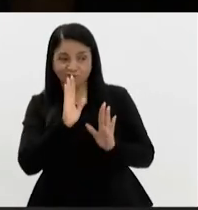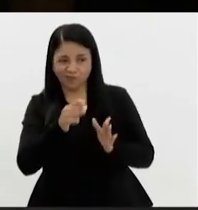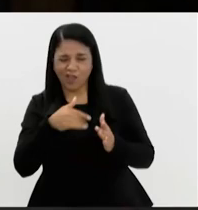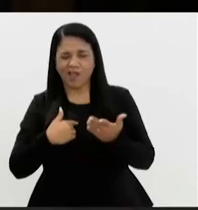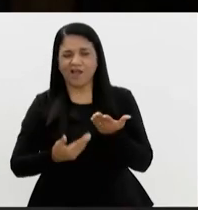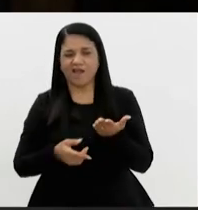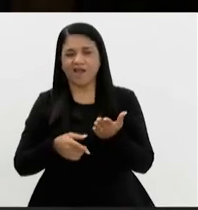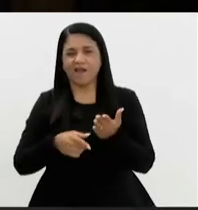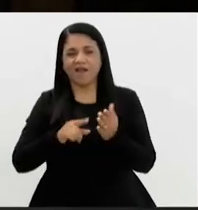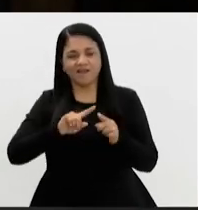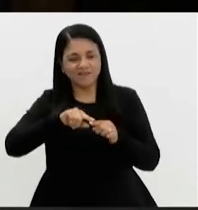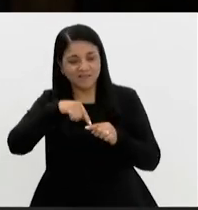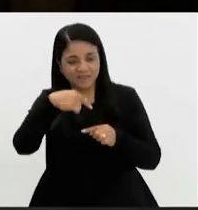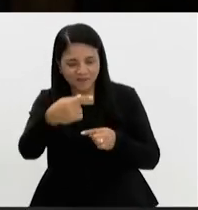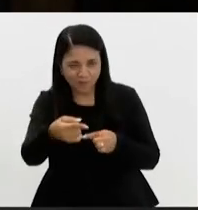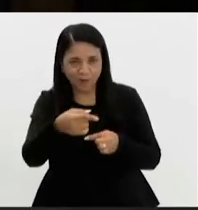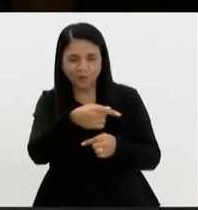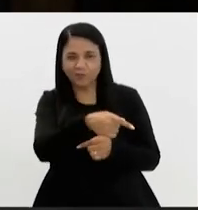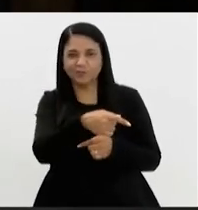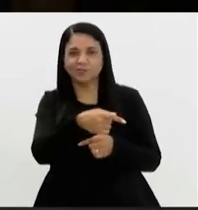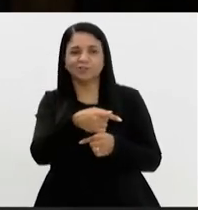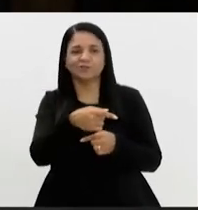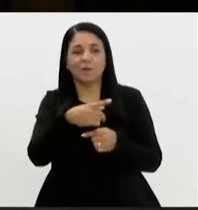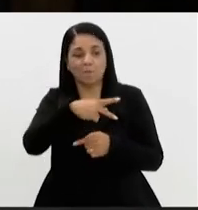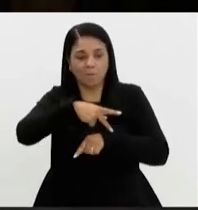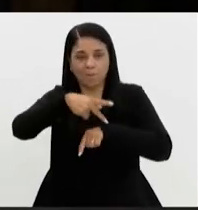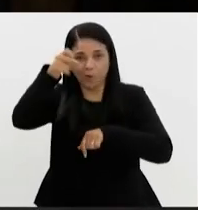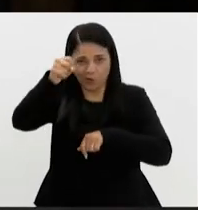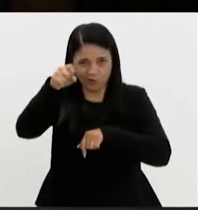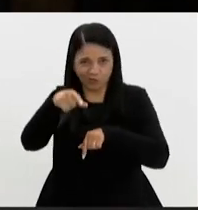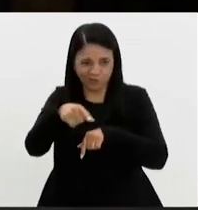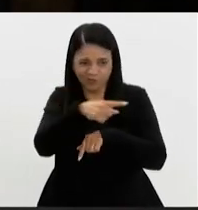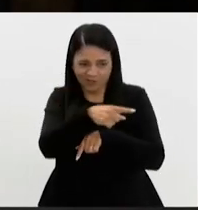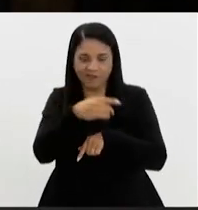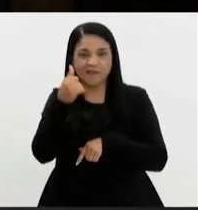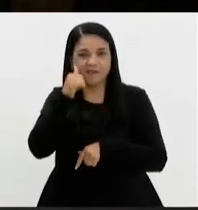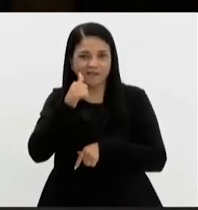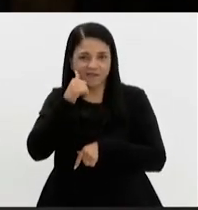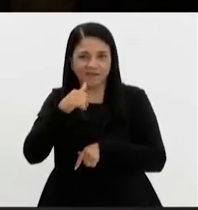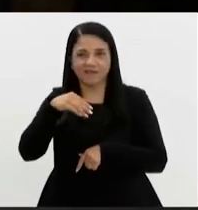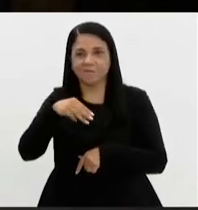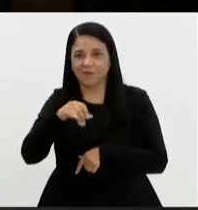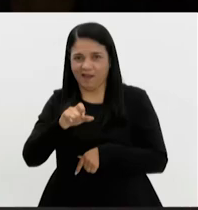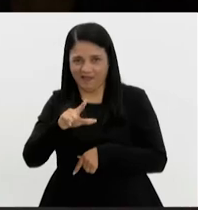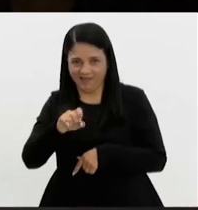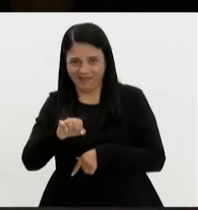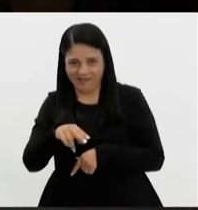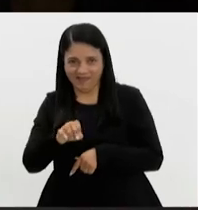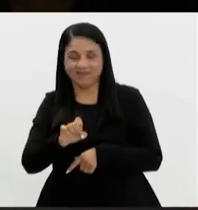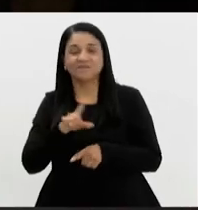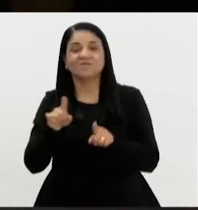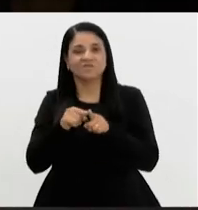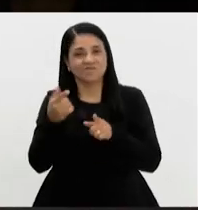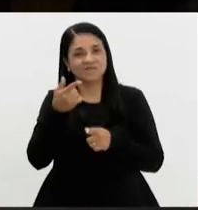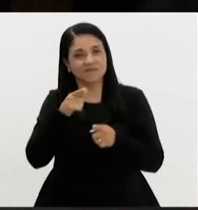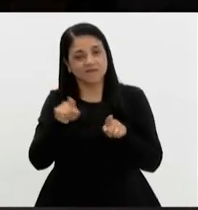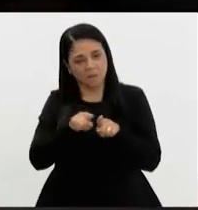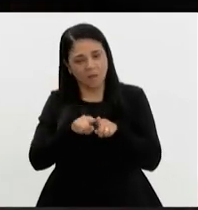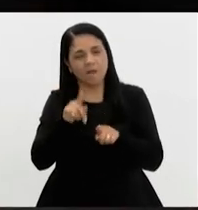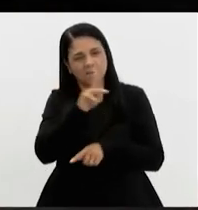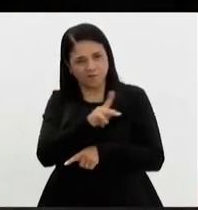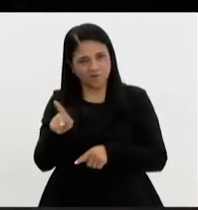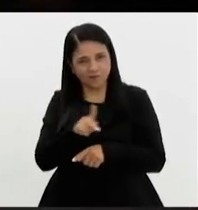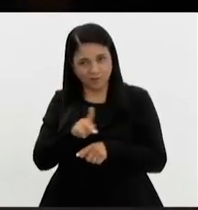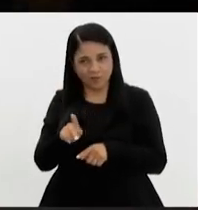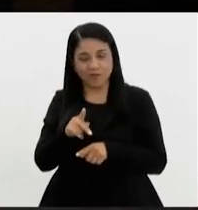jovem na pós-graduação eh e eu costumo dizer aos meus alunos